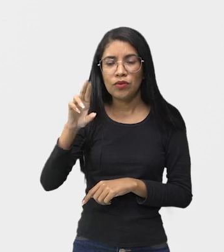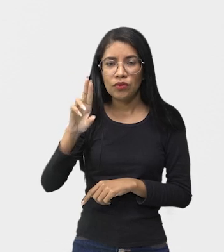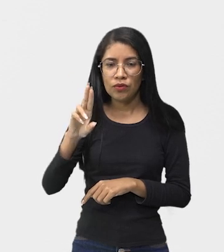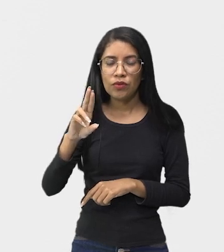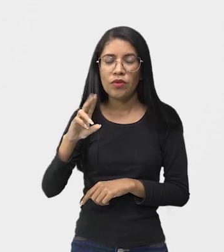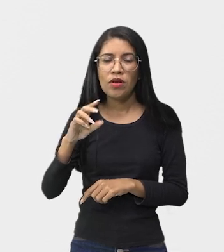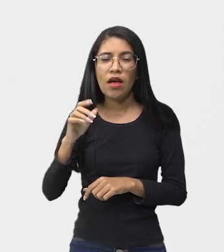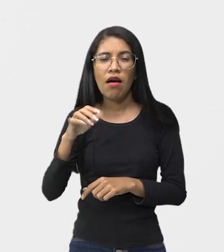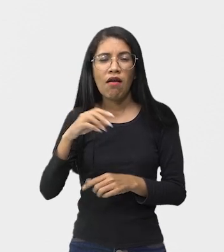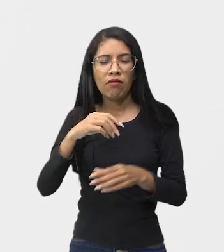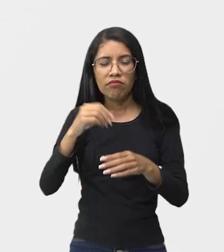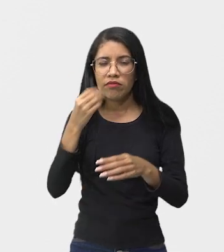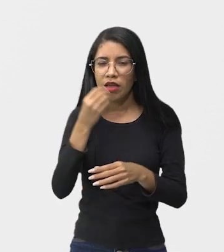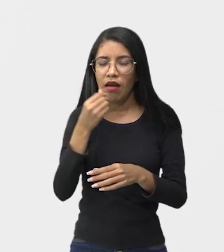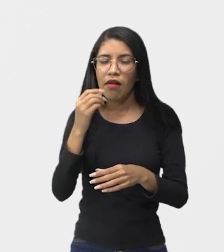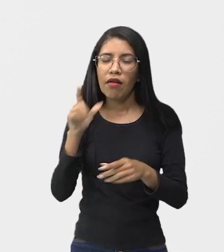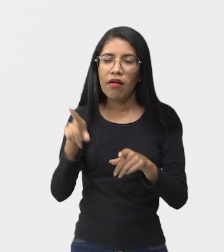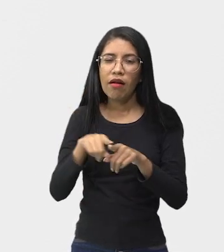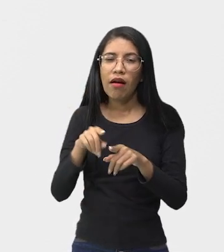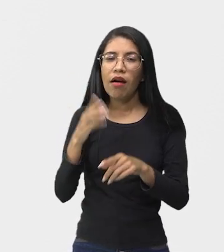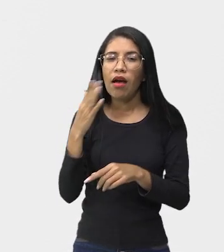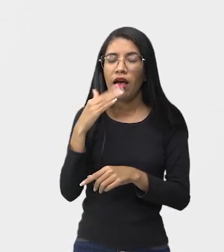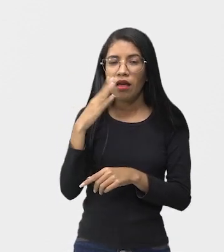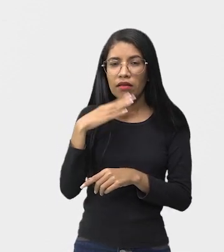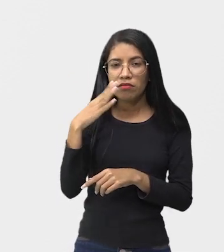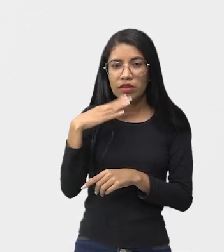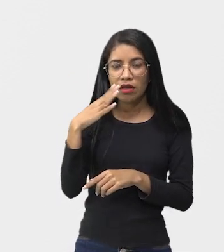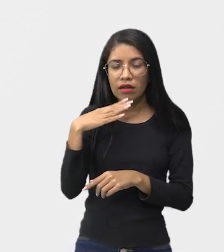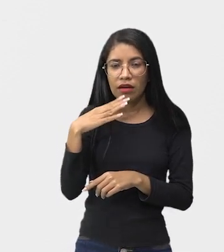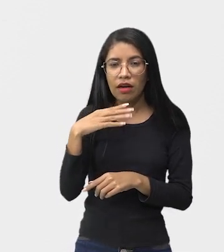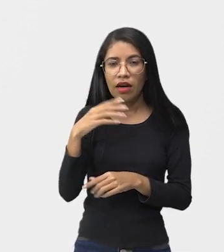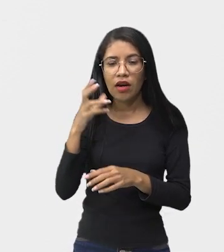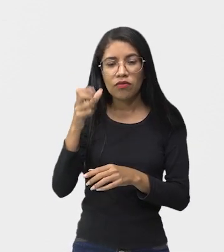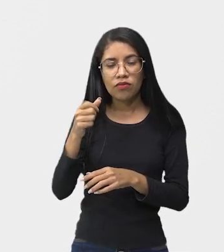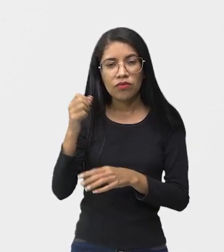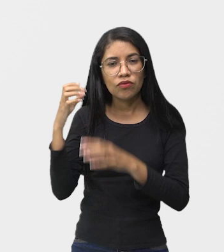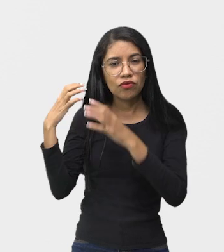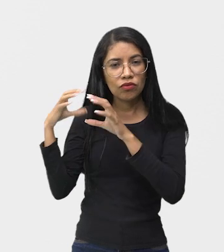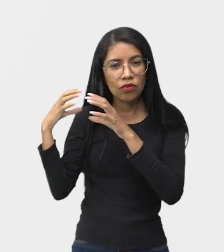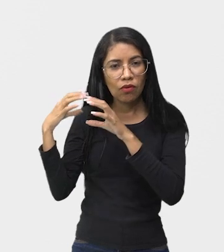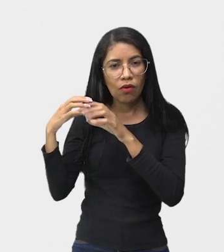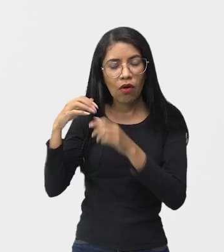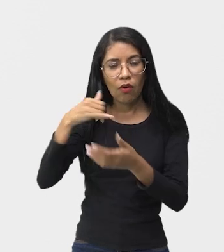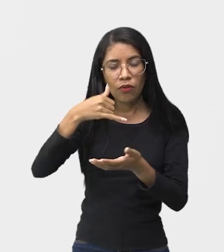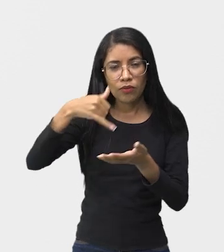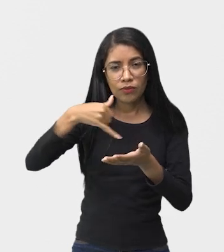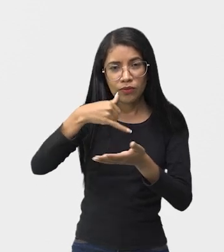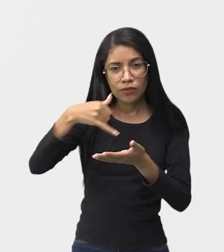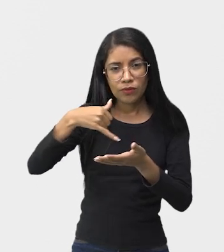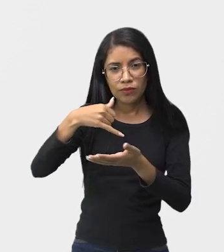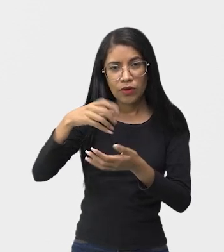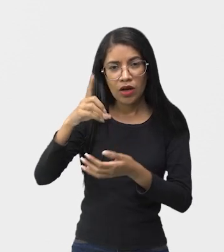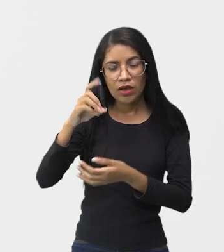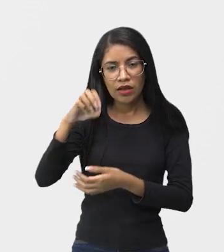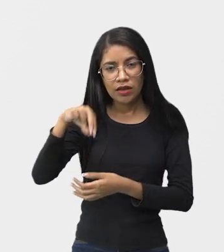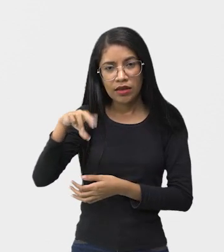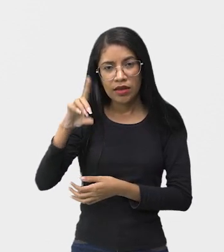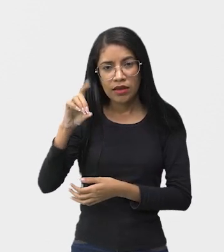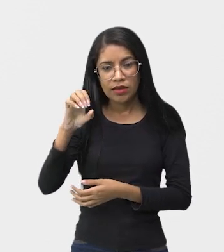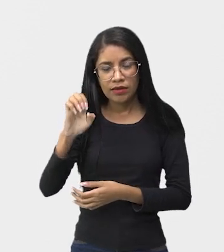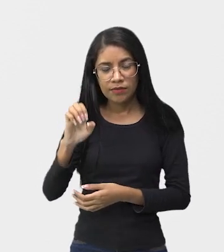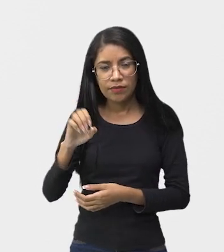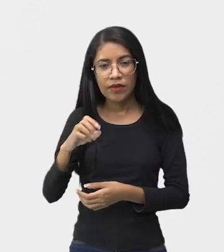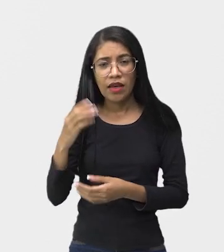foram trazidos da África, como pimenta, leite de coco e o azeite de dendê. Aí eu trouxe